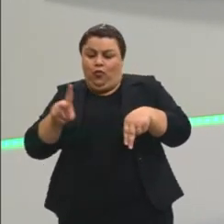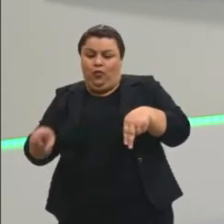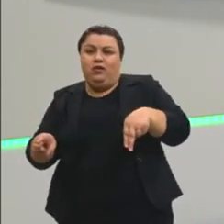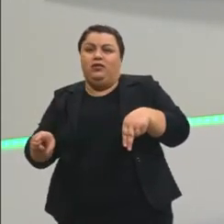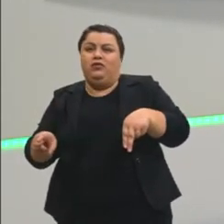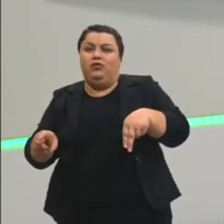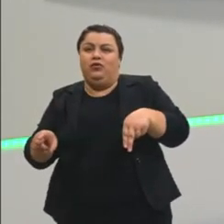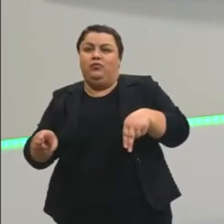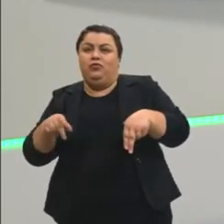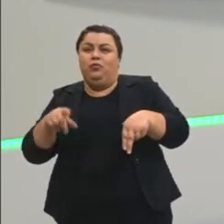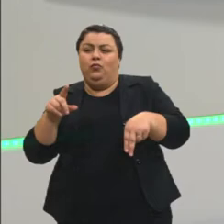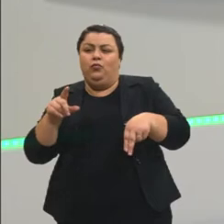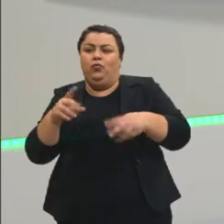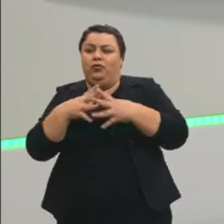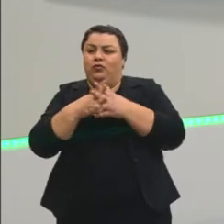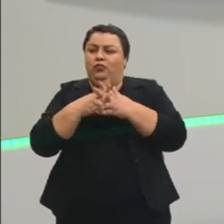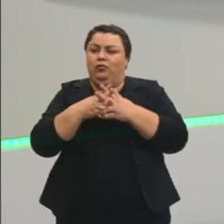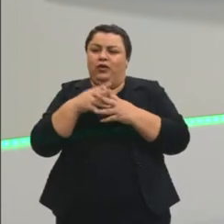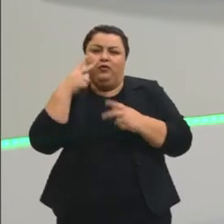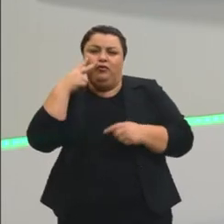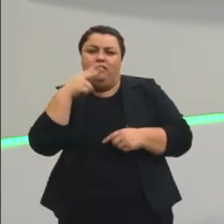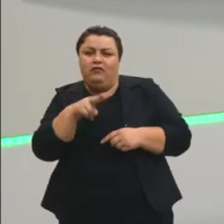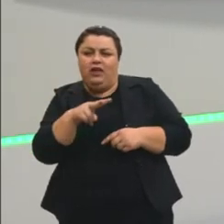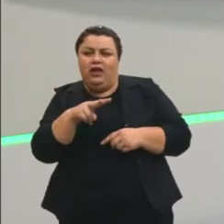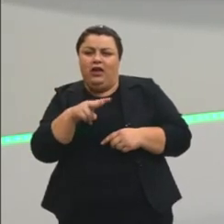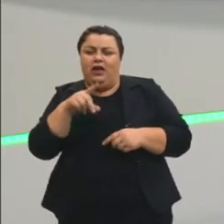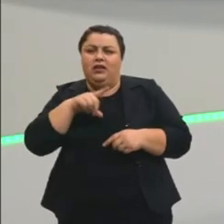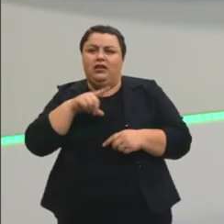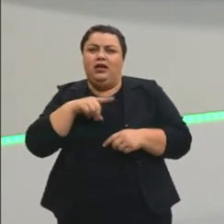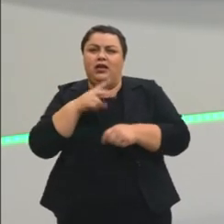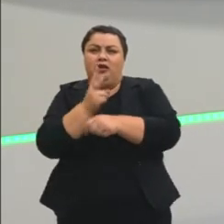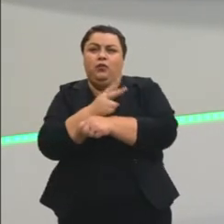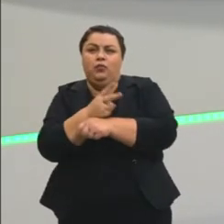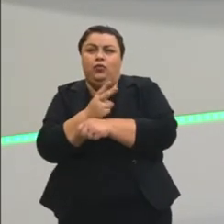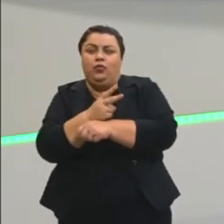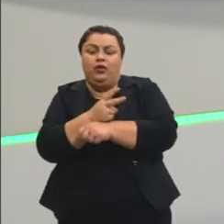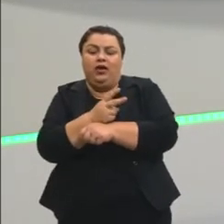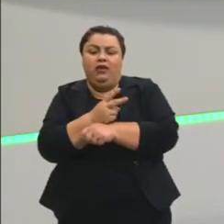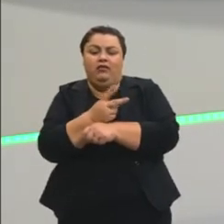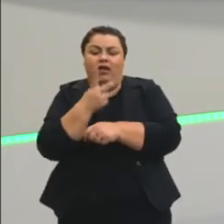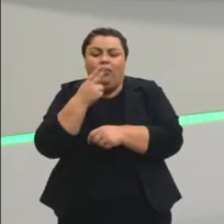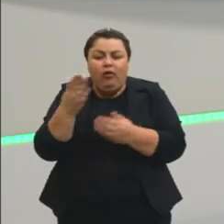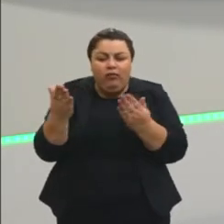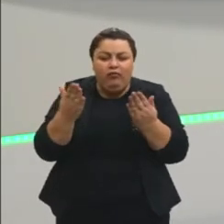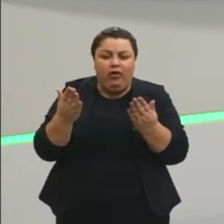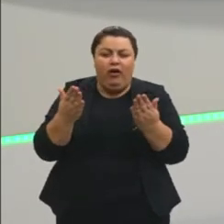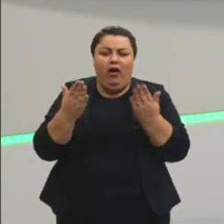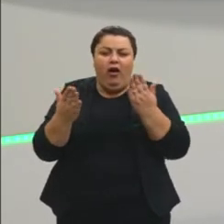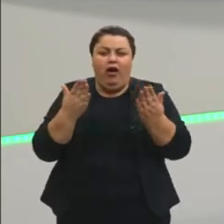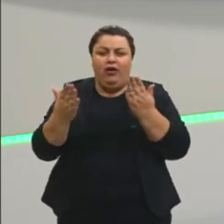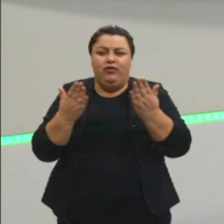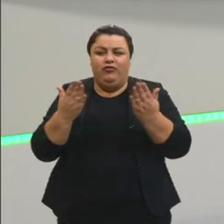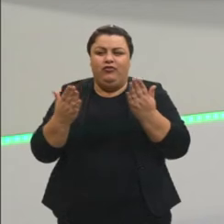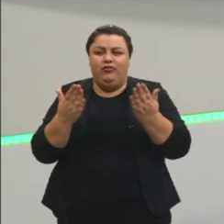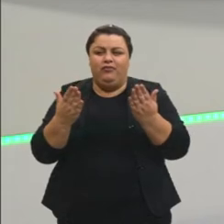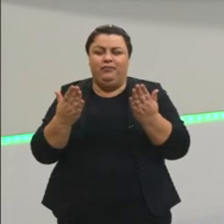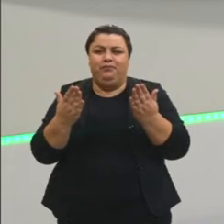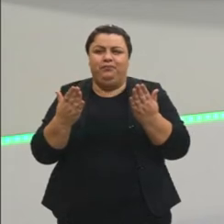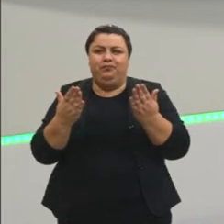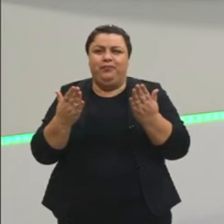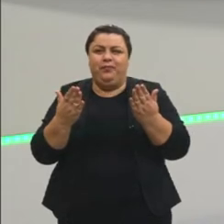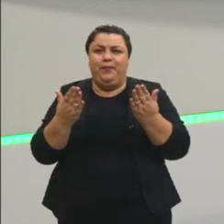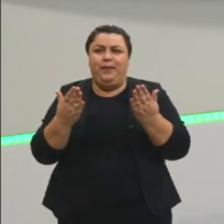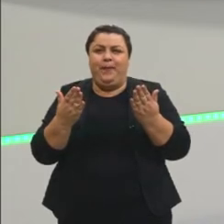são um pouco mais complicado de identificar tem que ter procurar essas m E é só olhando se a gente não consegue